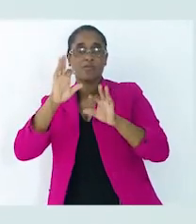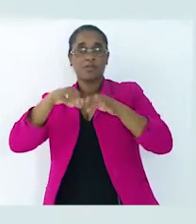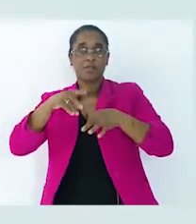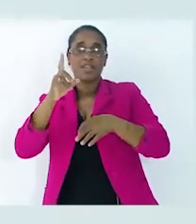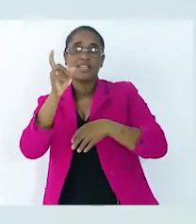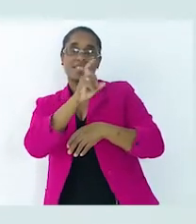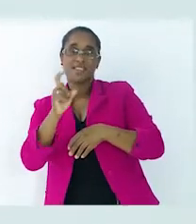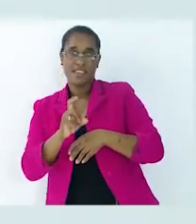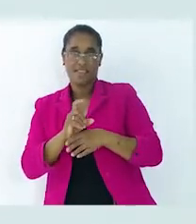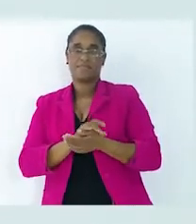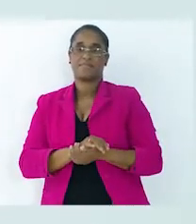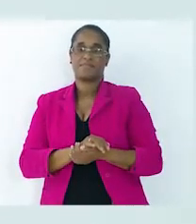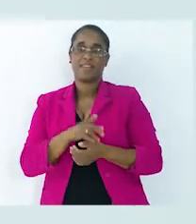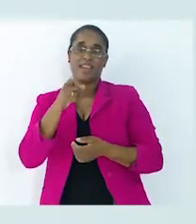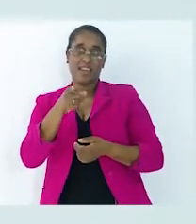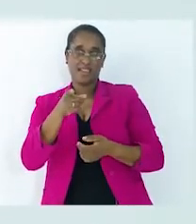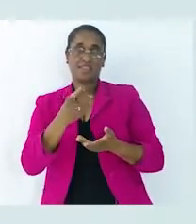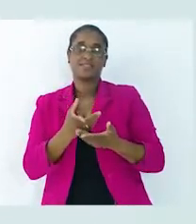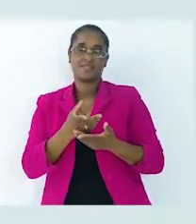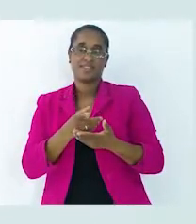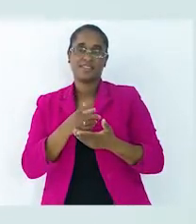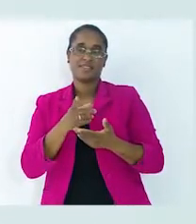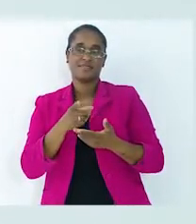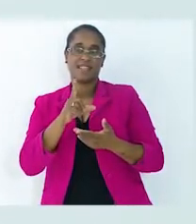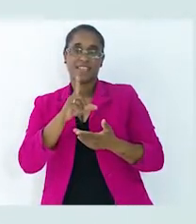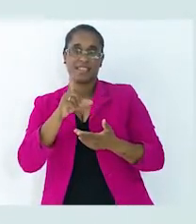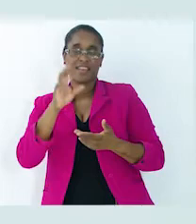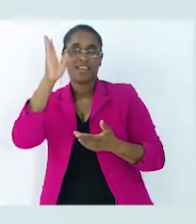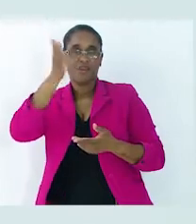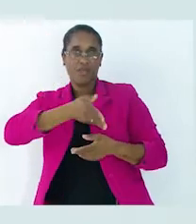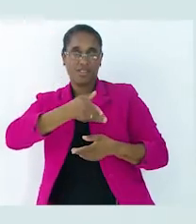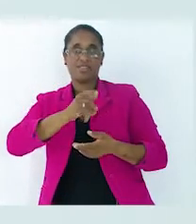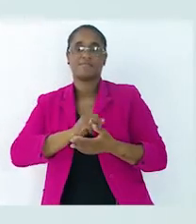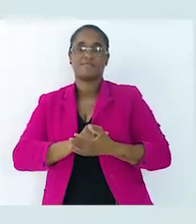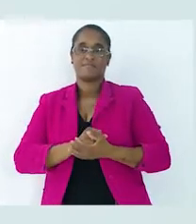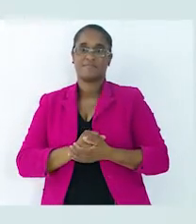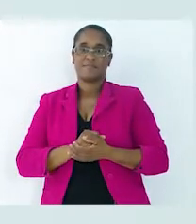Z, esta letrinha eliminada,